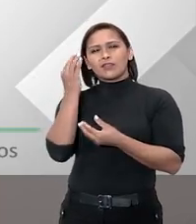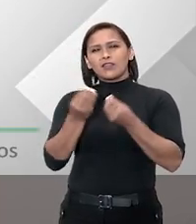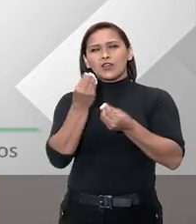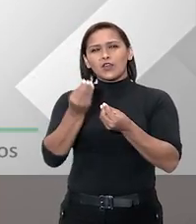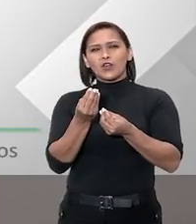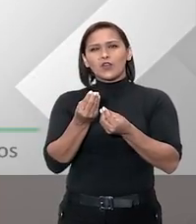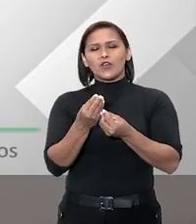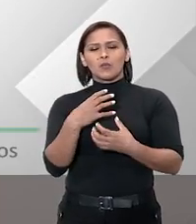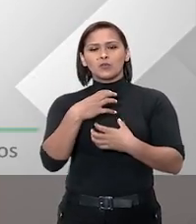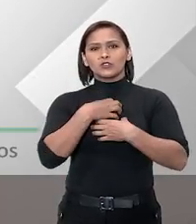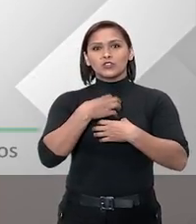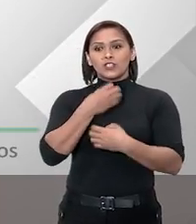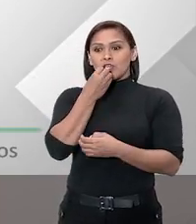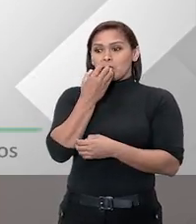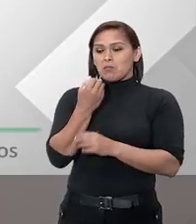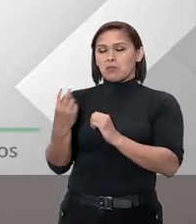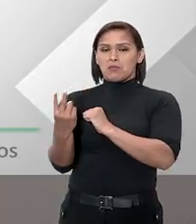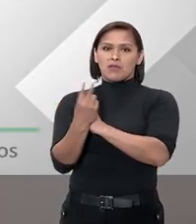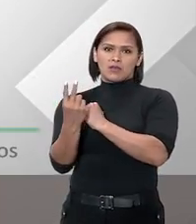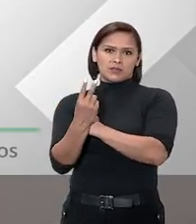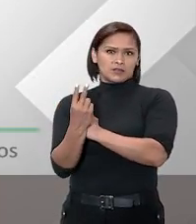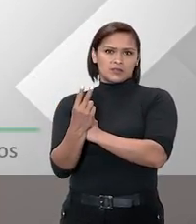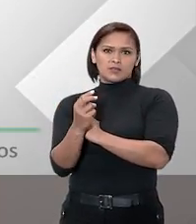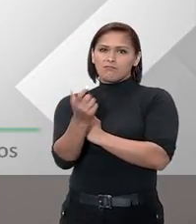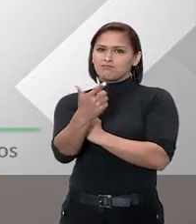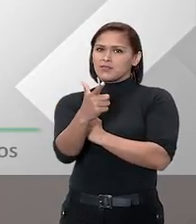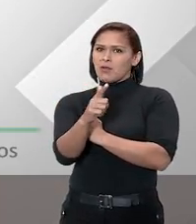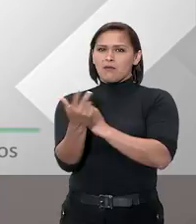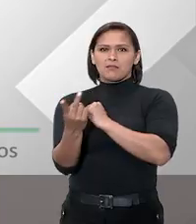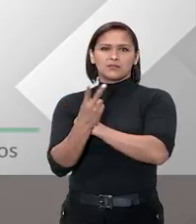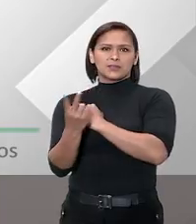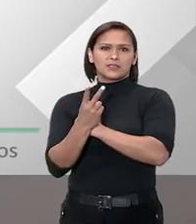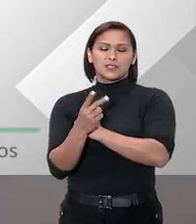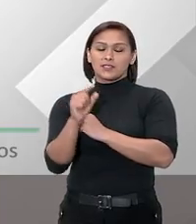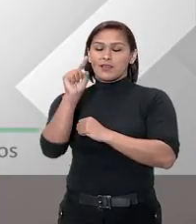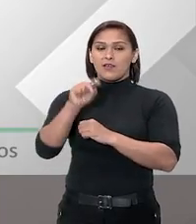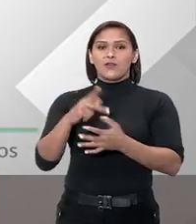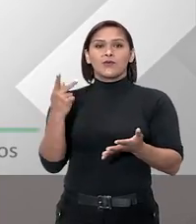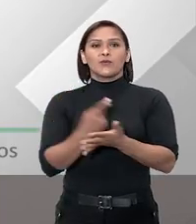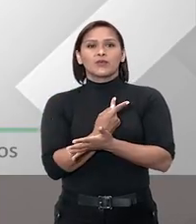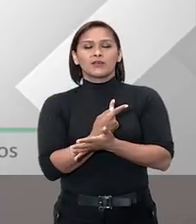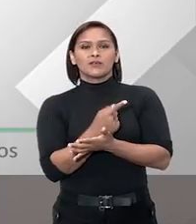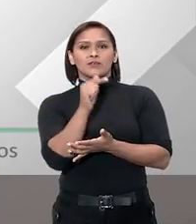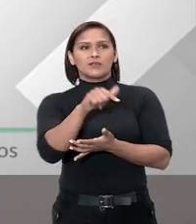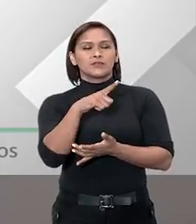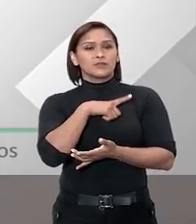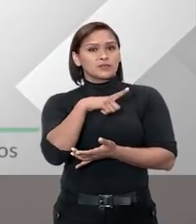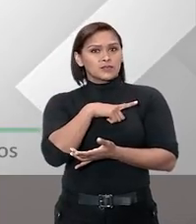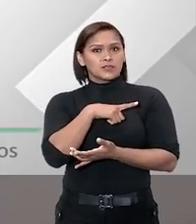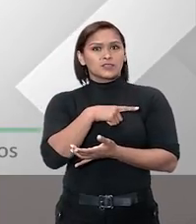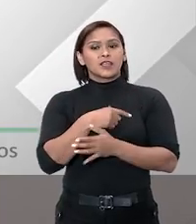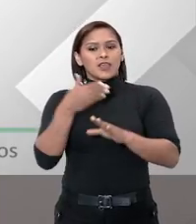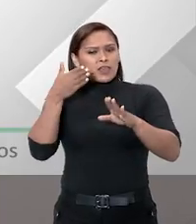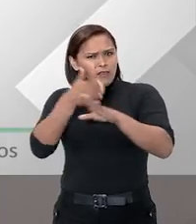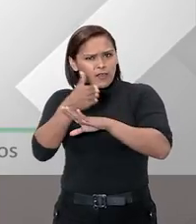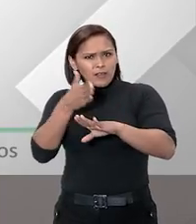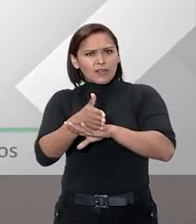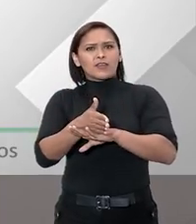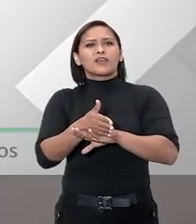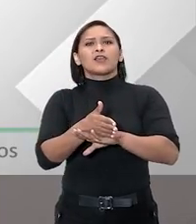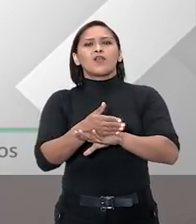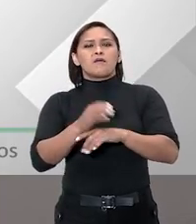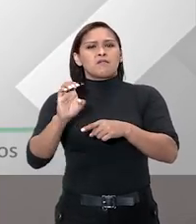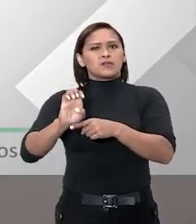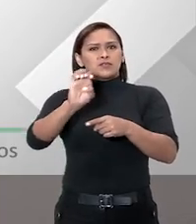isso como uma forma de proteção à criança. Na verdade, o que ocorre? A gente tem que meter colher, seja